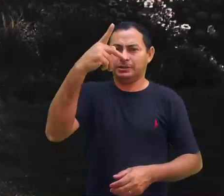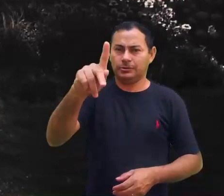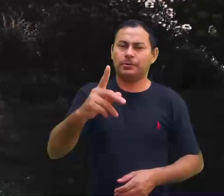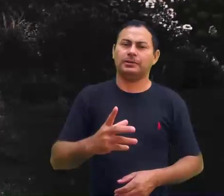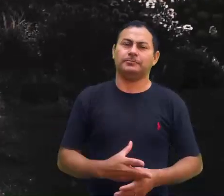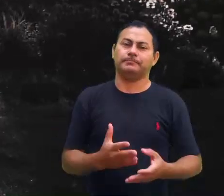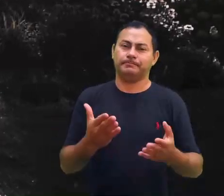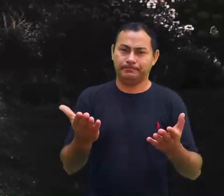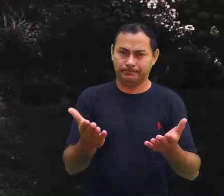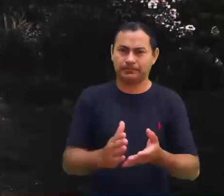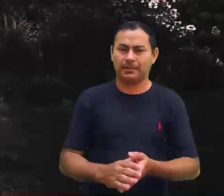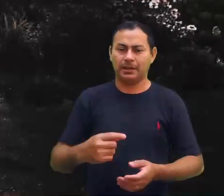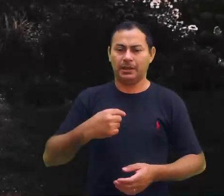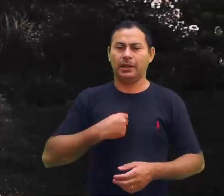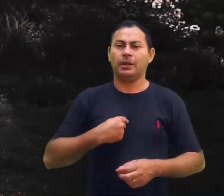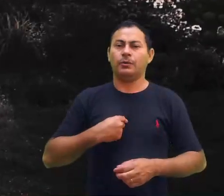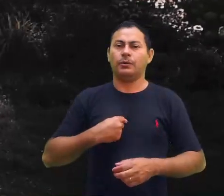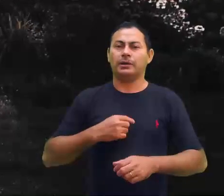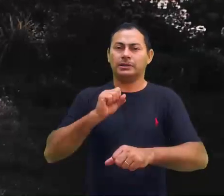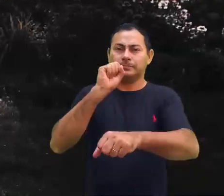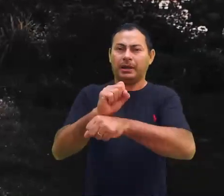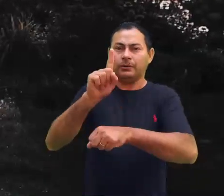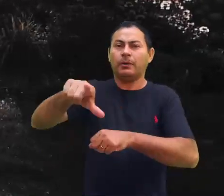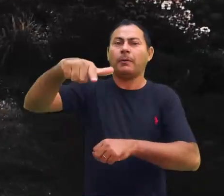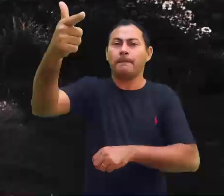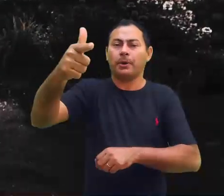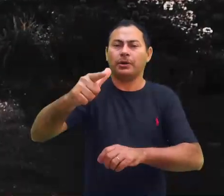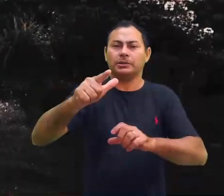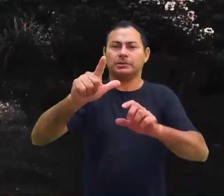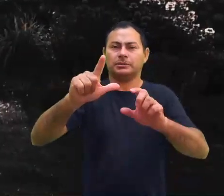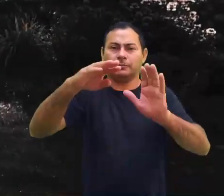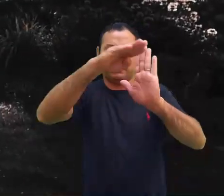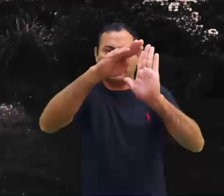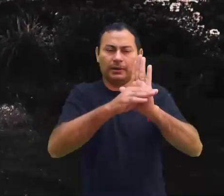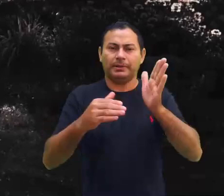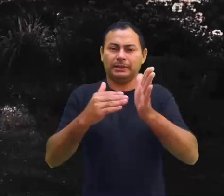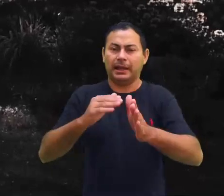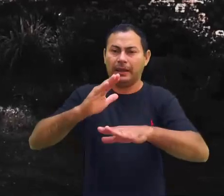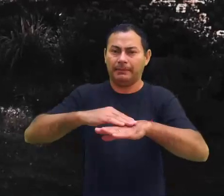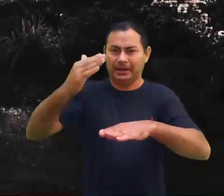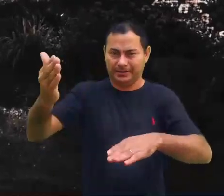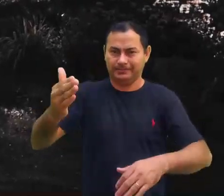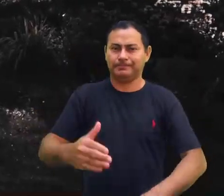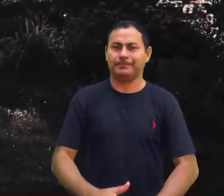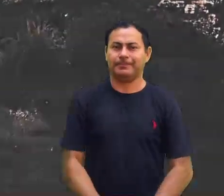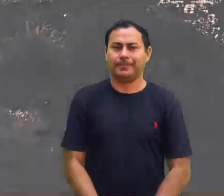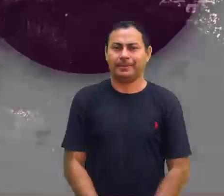por sua vida. Eu espero você para o próximo programa. Até lá.